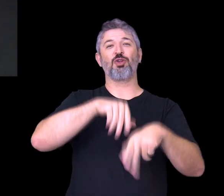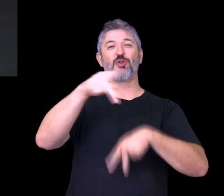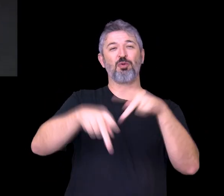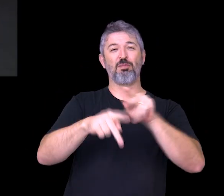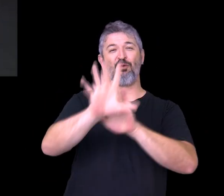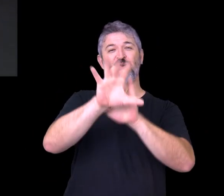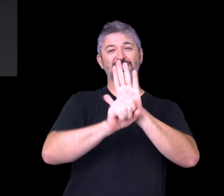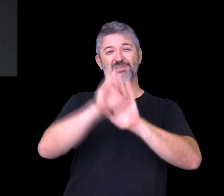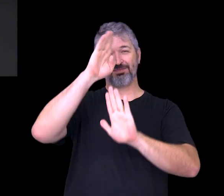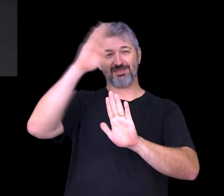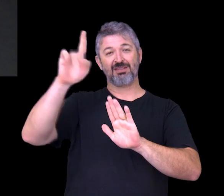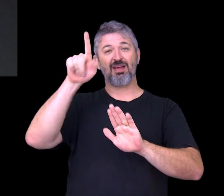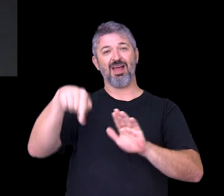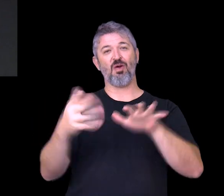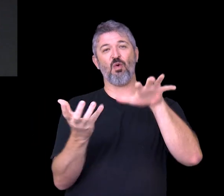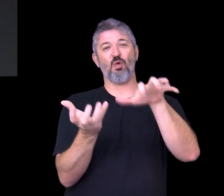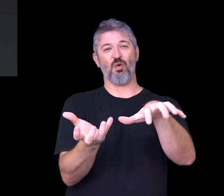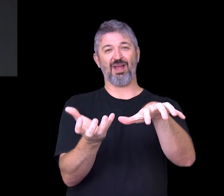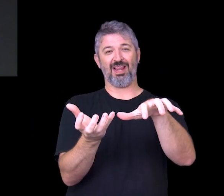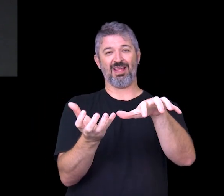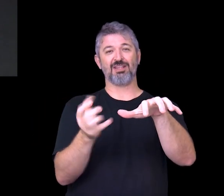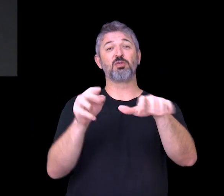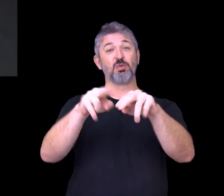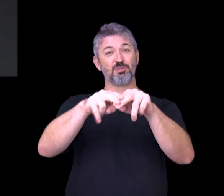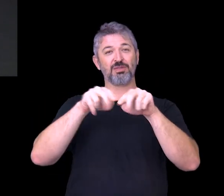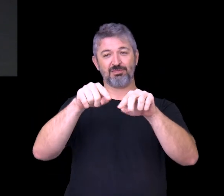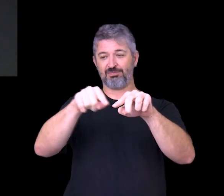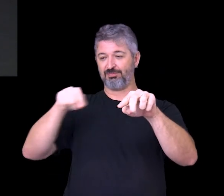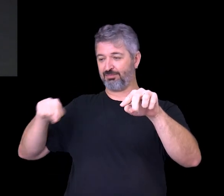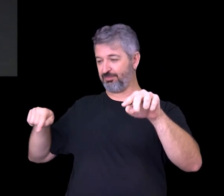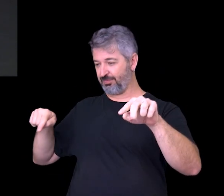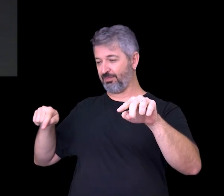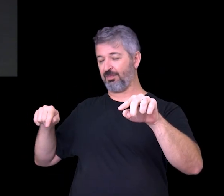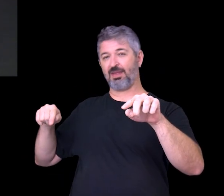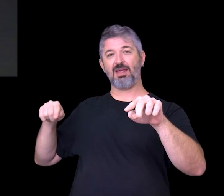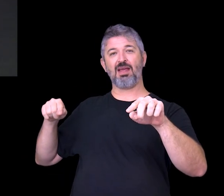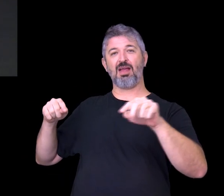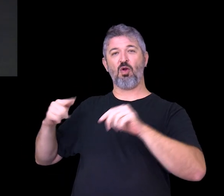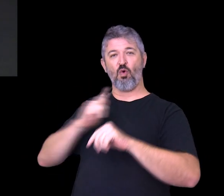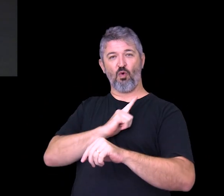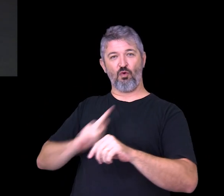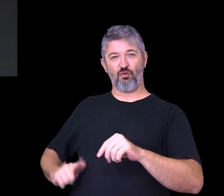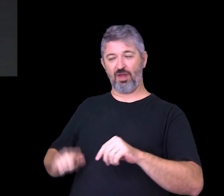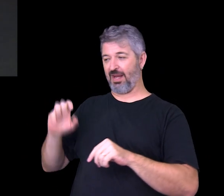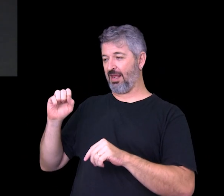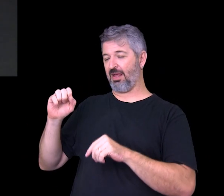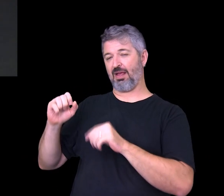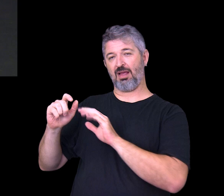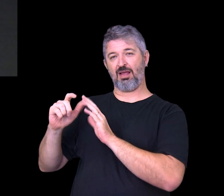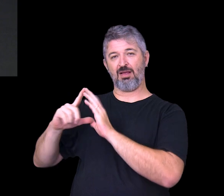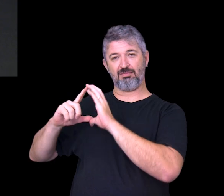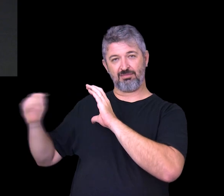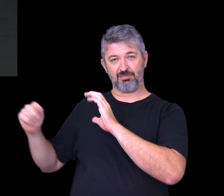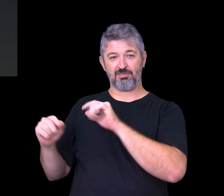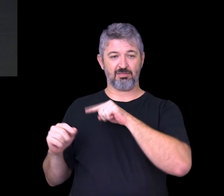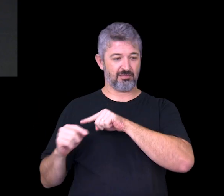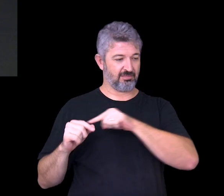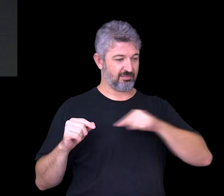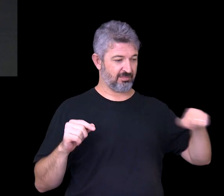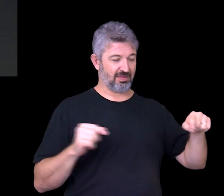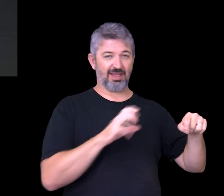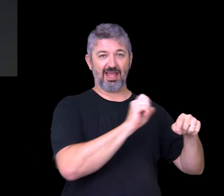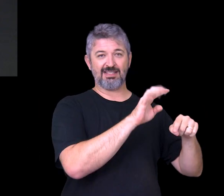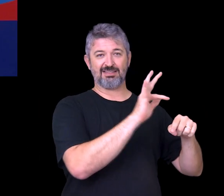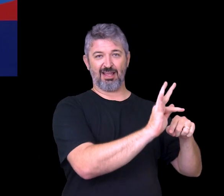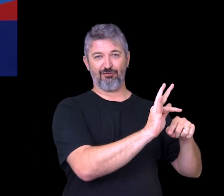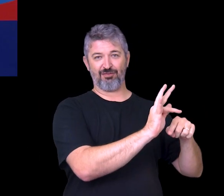Palácio do Congresso Nacional. Eu queria aproveitar e fazer a pergunta, por que Palácio do Congresso Nacional? Porque esse nome Palácio remete... Palácio,